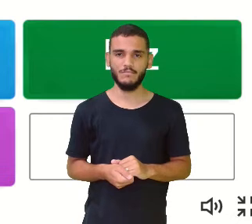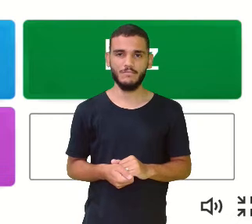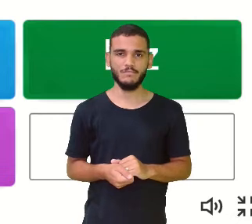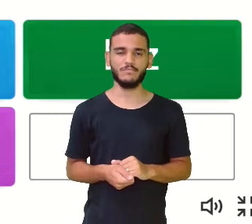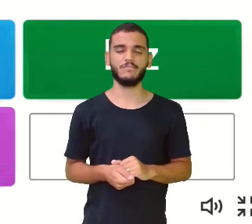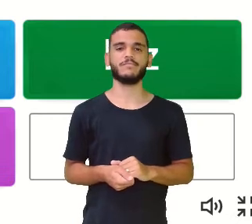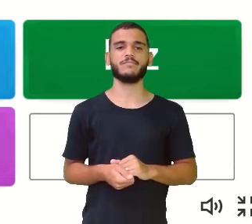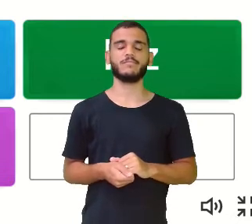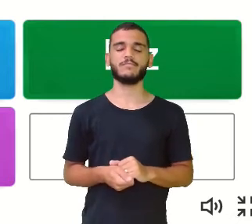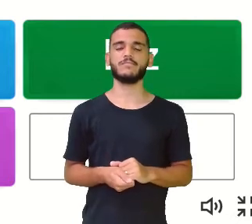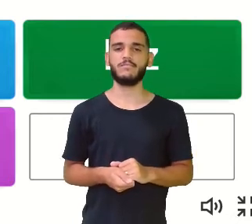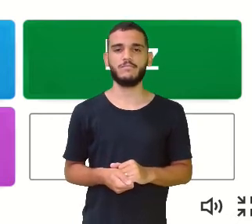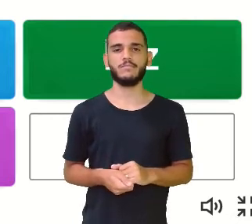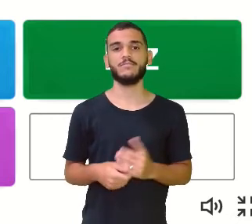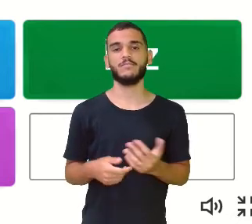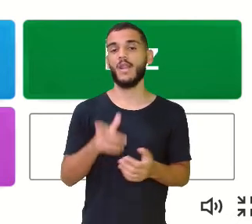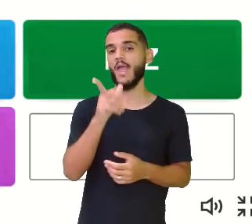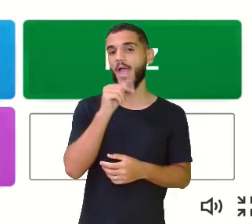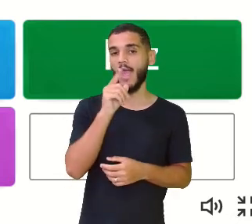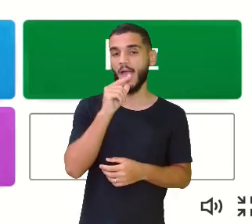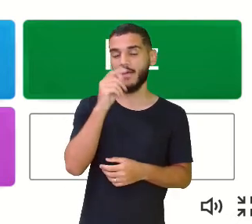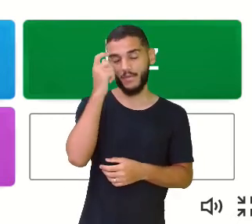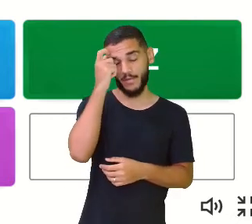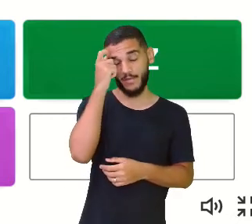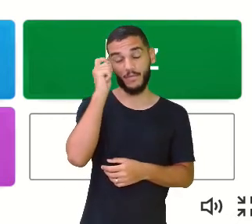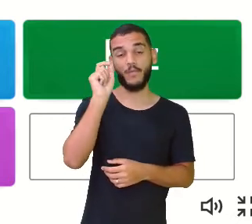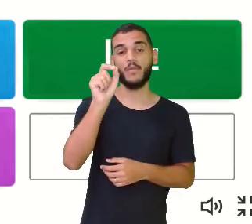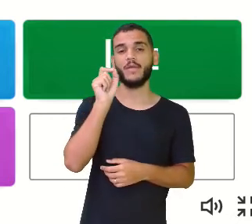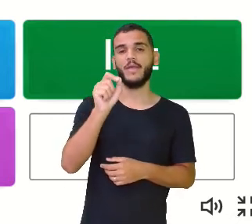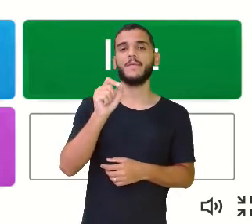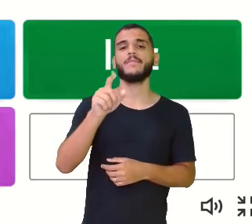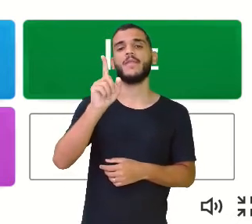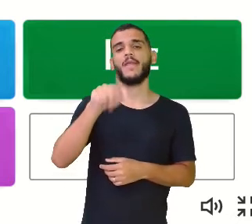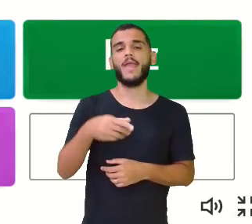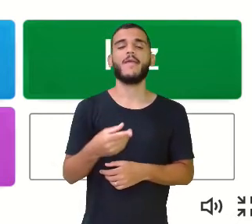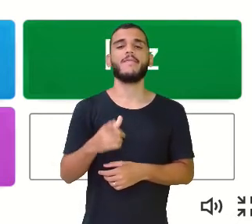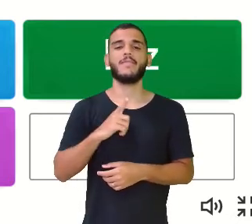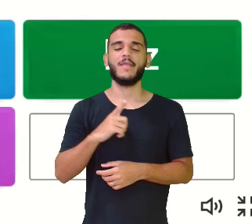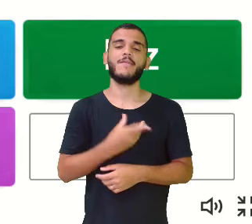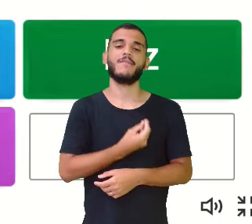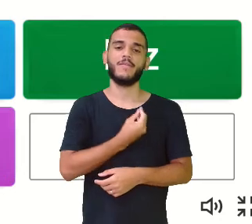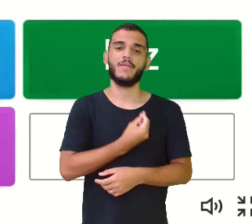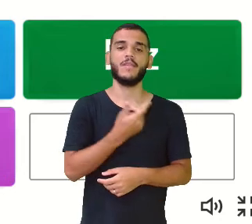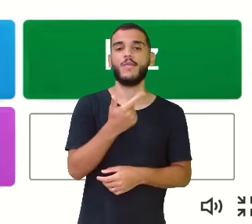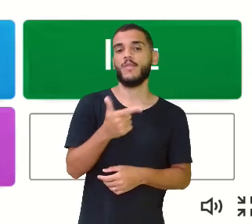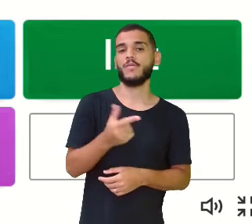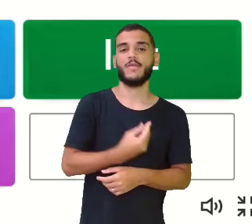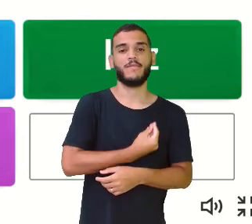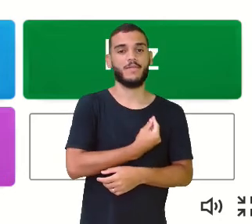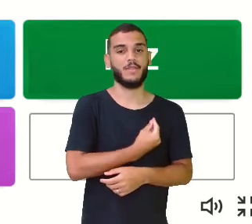a água e os animais. A água é o quê? O ser biótico ou abiótico?